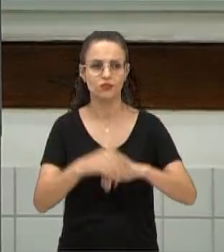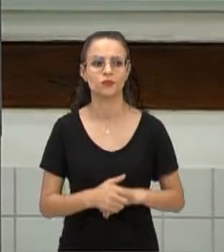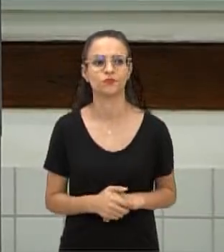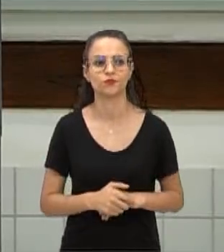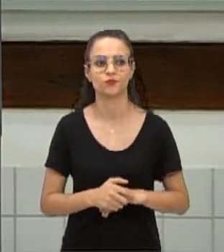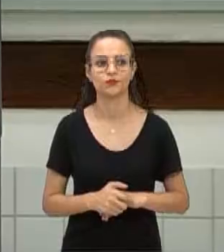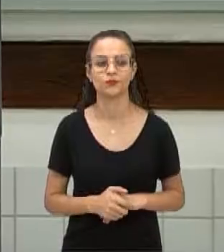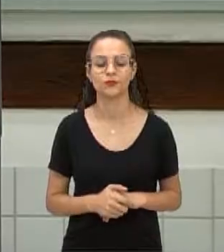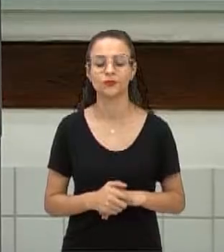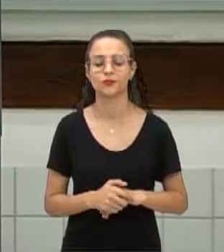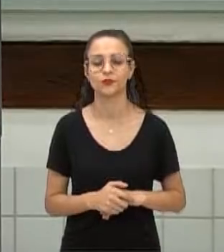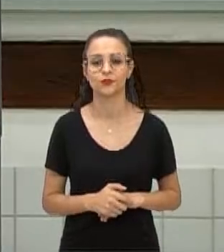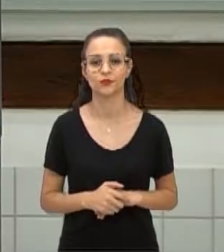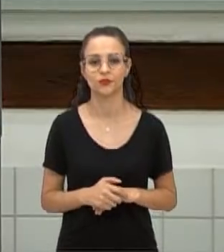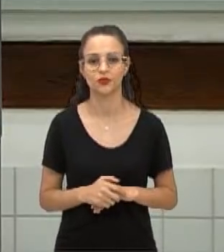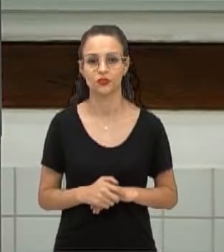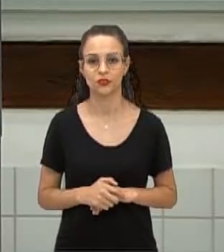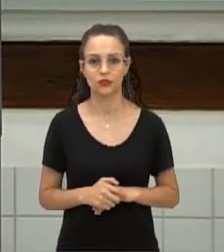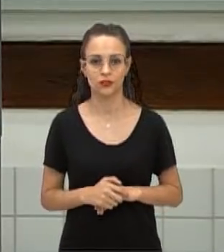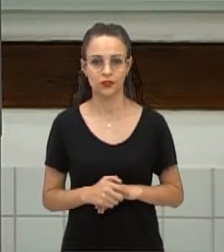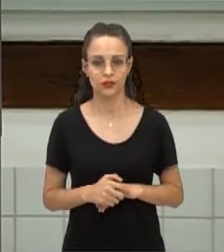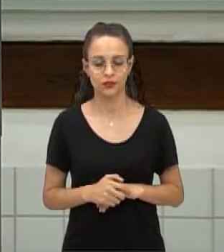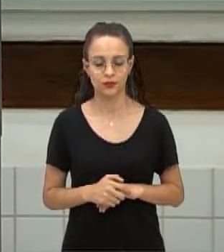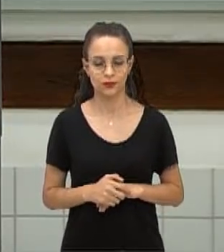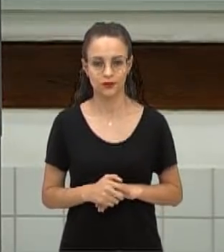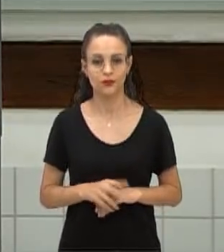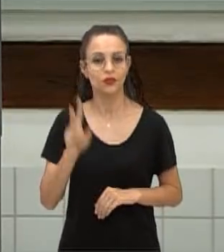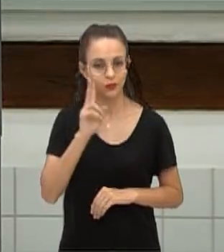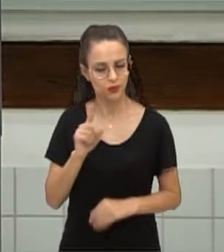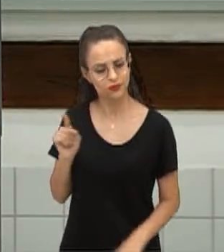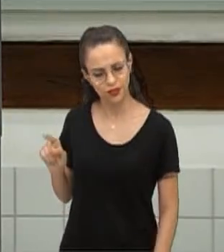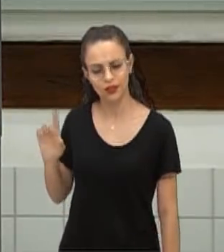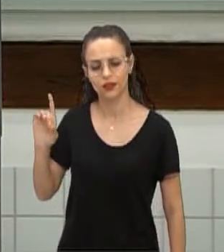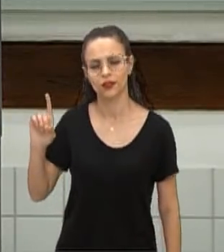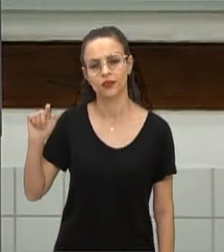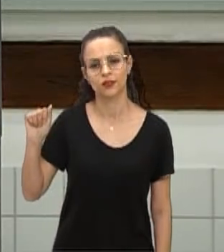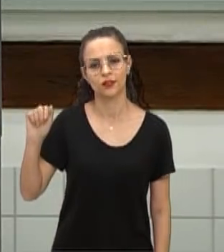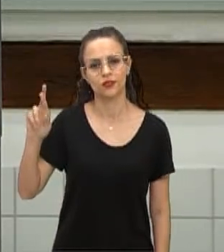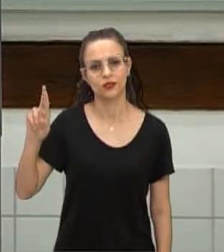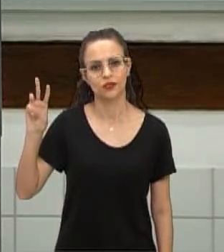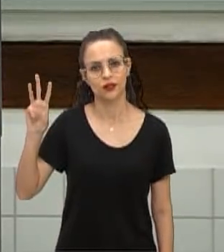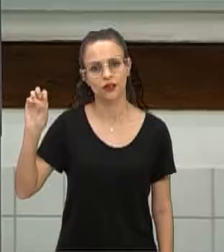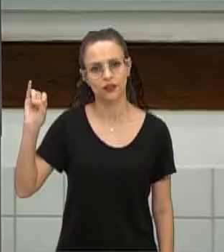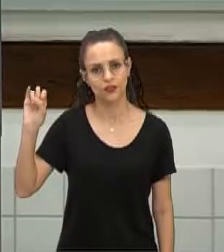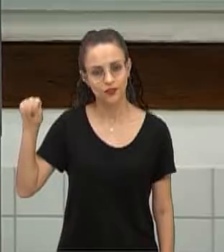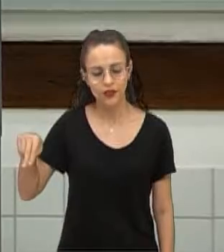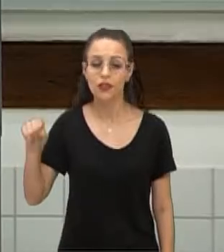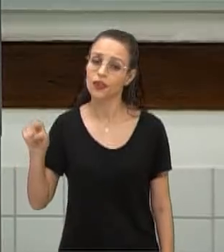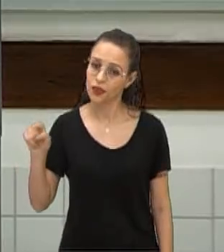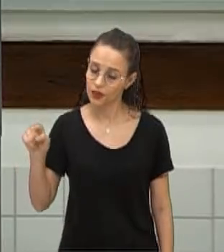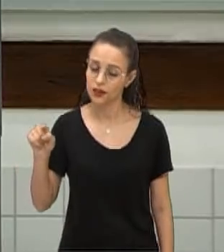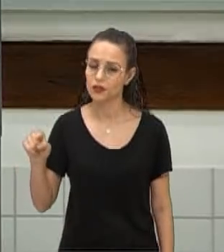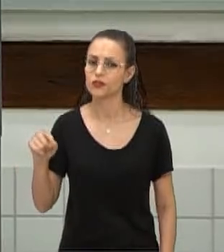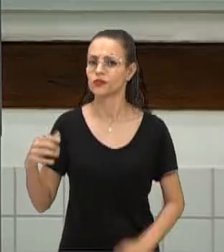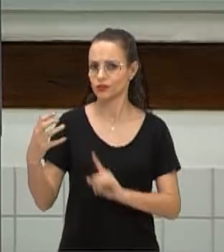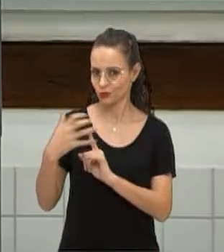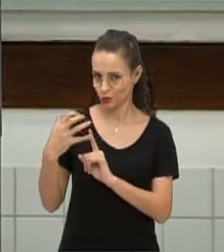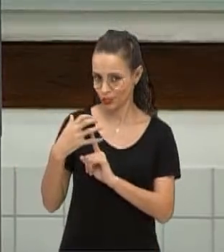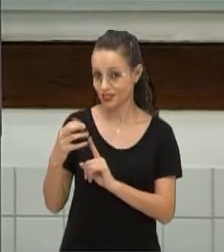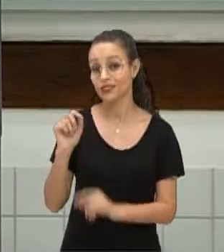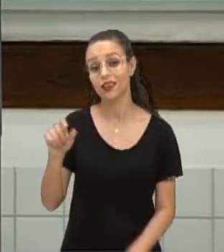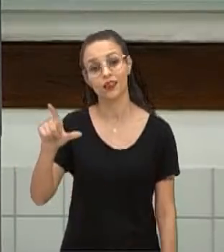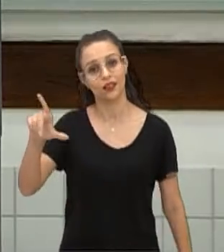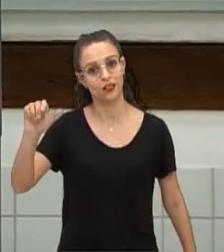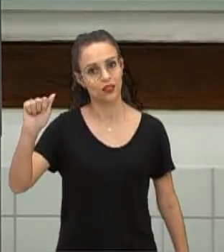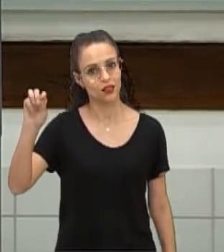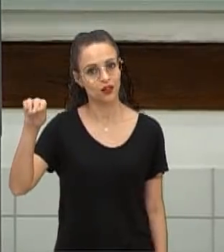né? Lembrando que o Charles Darwin, ele tinha como influência o Lamarck no início